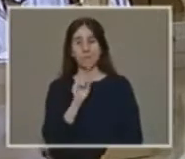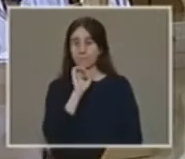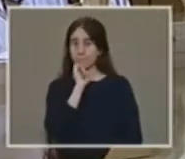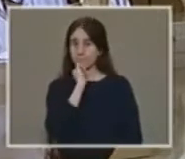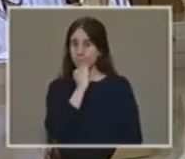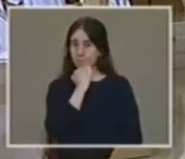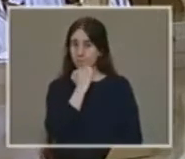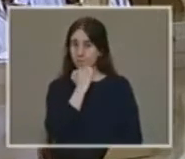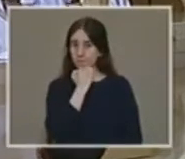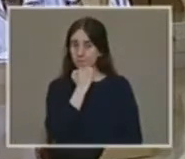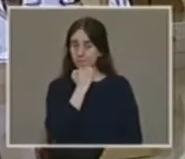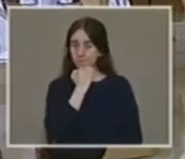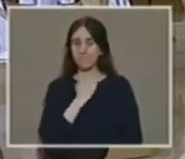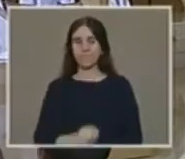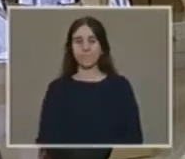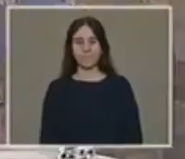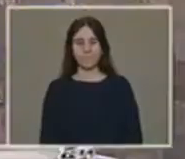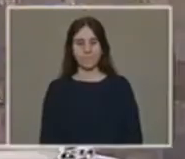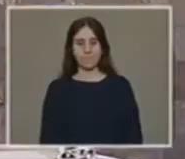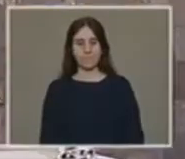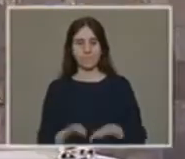Mistério da fé,